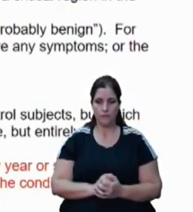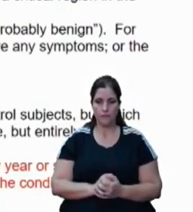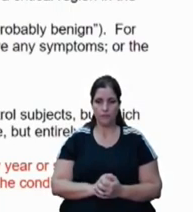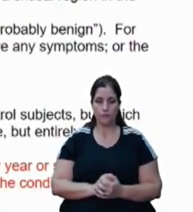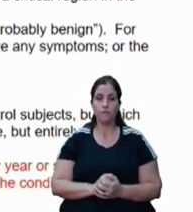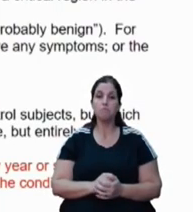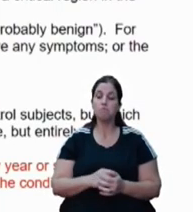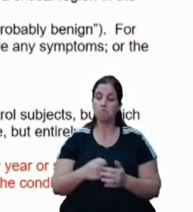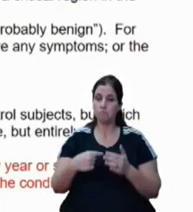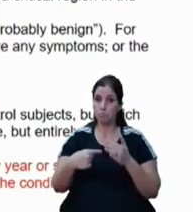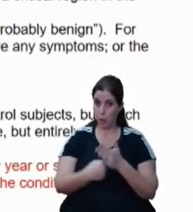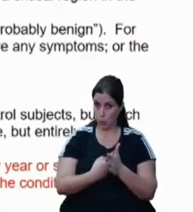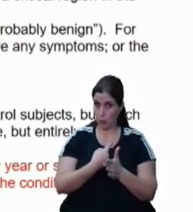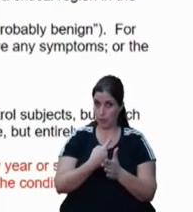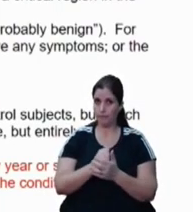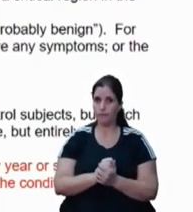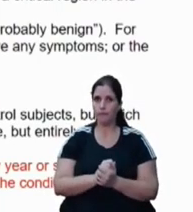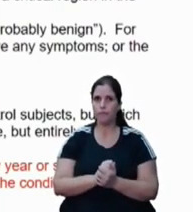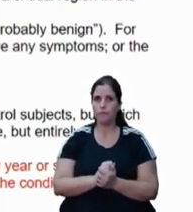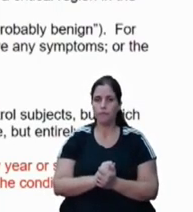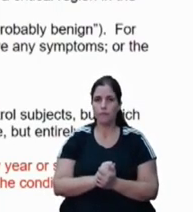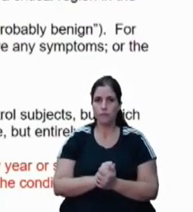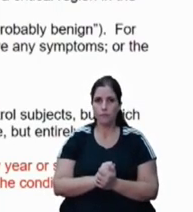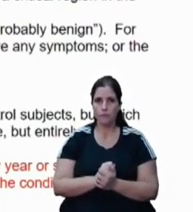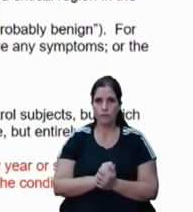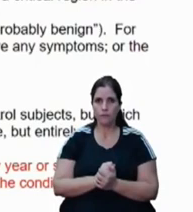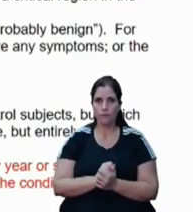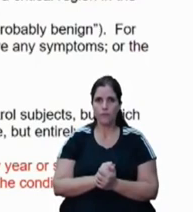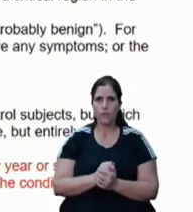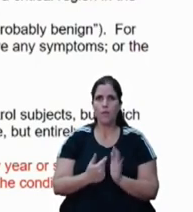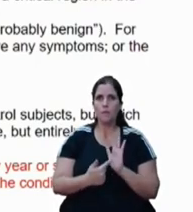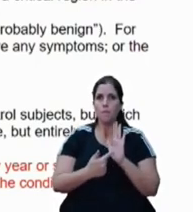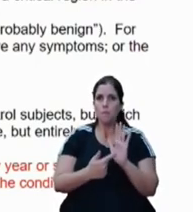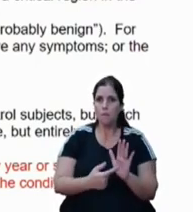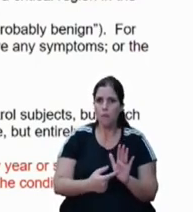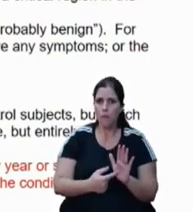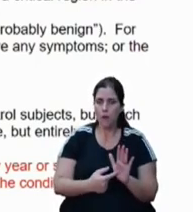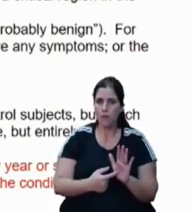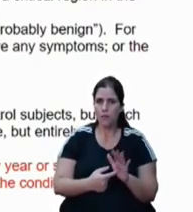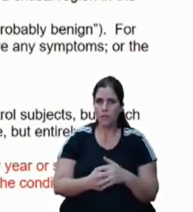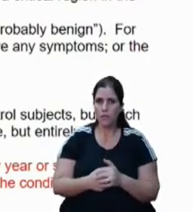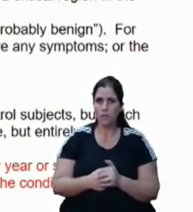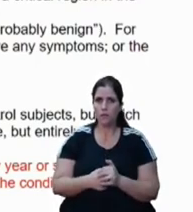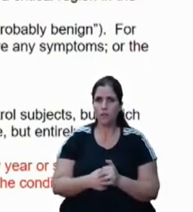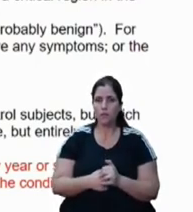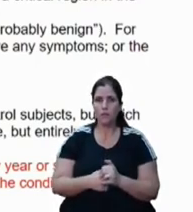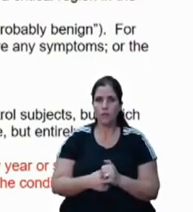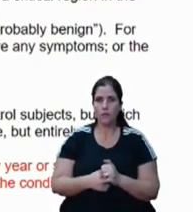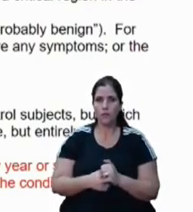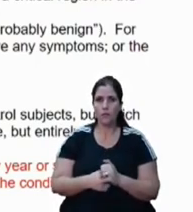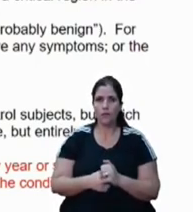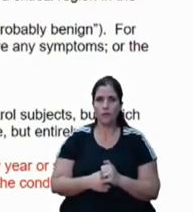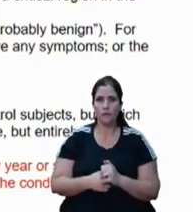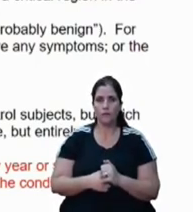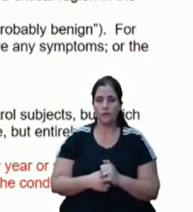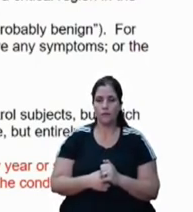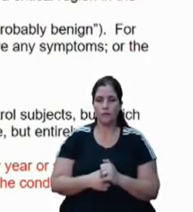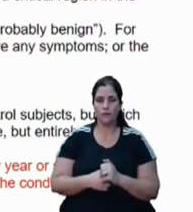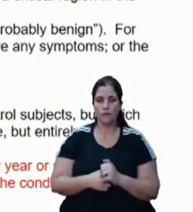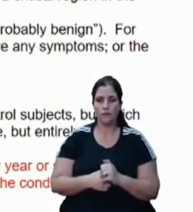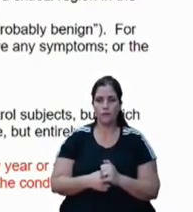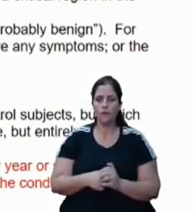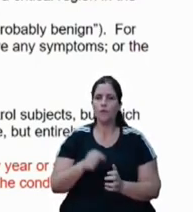Question. Pergunta. Eu fiz um teste genético e ele mostra que o meu subtipo é um V1S. O que